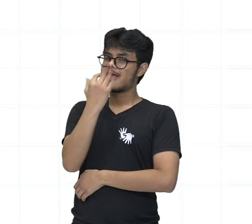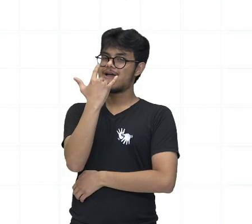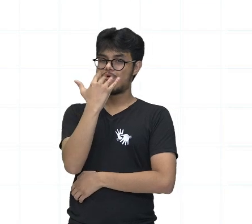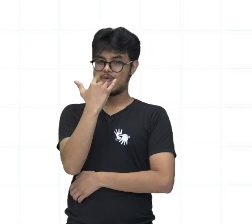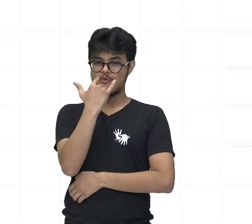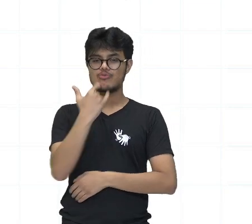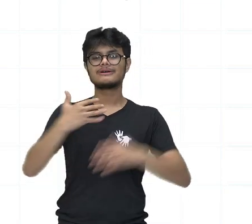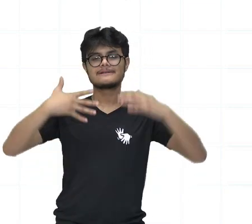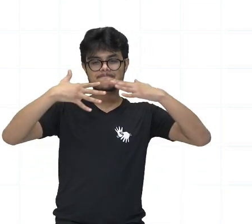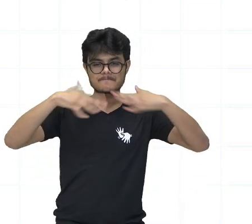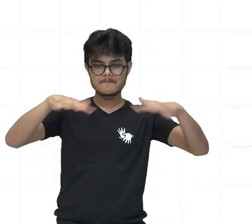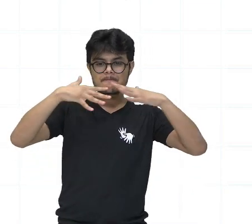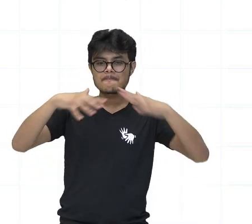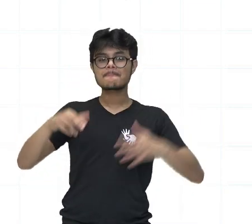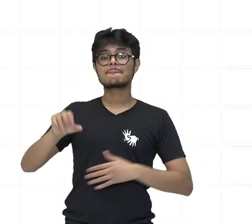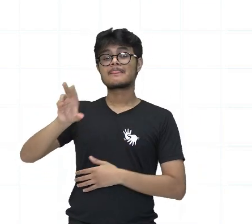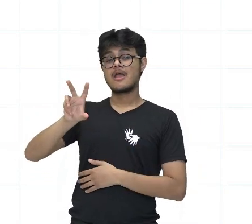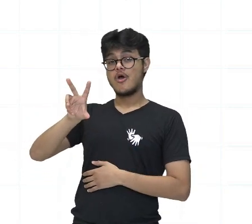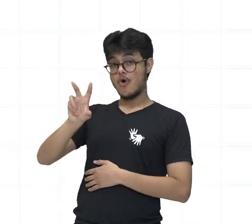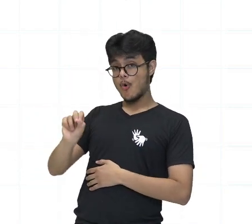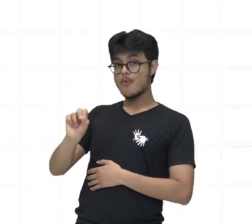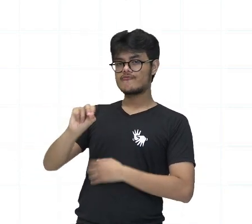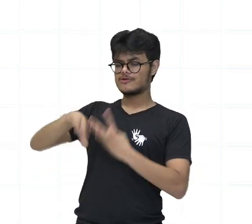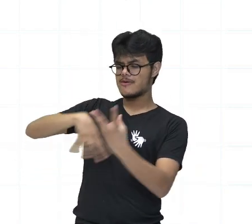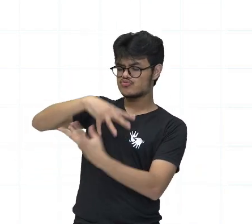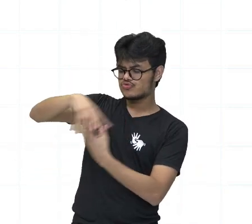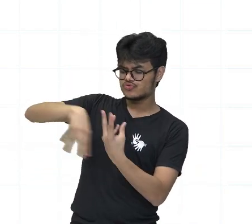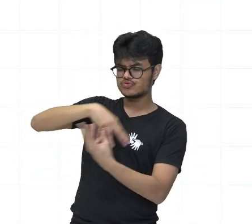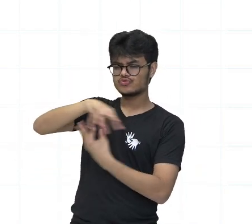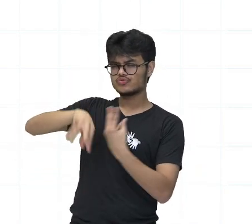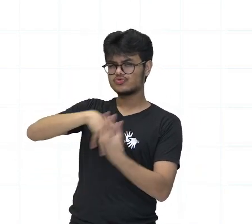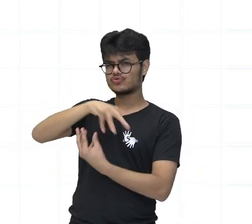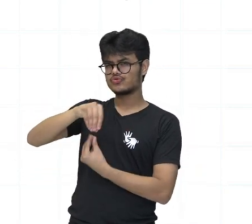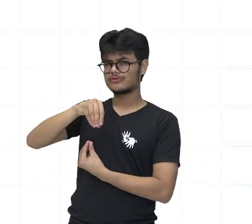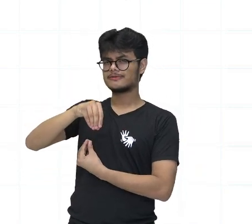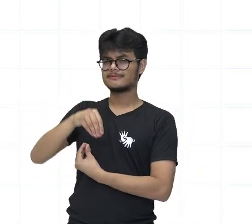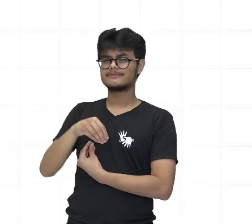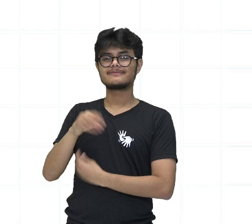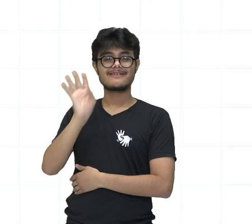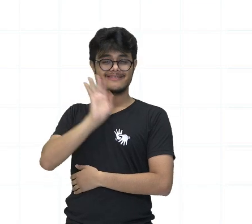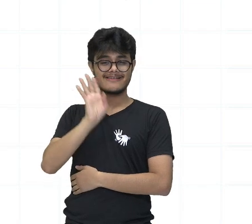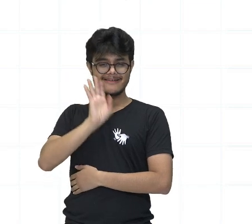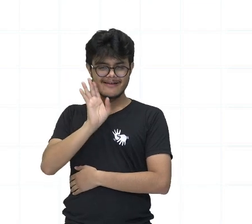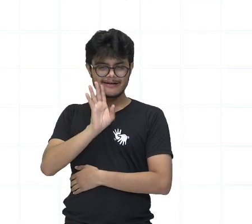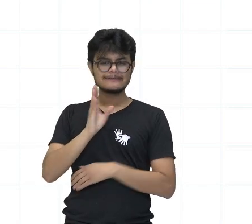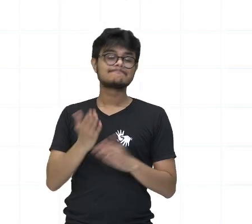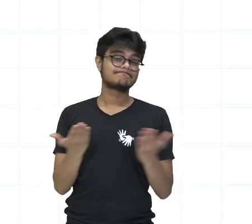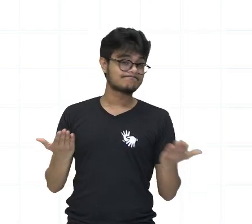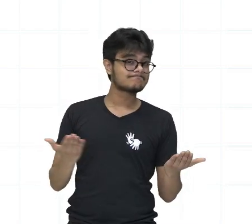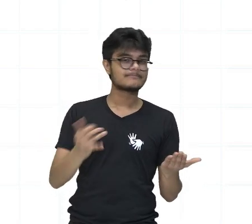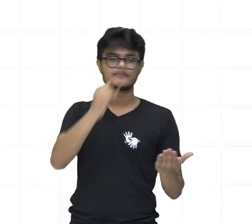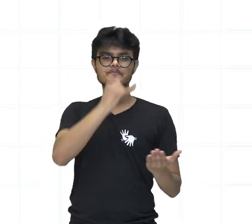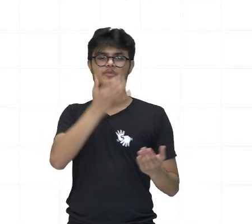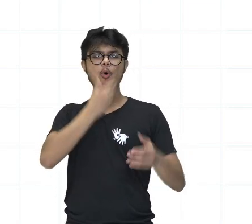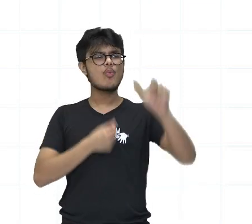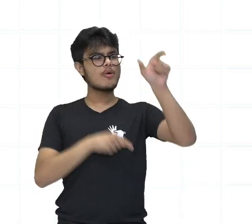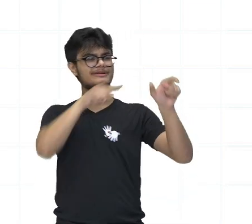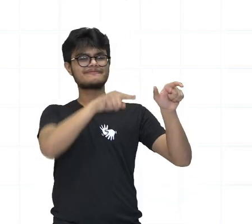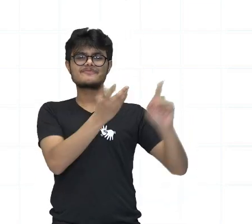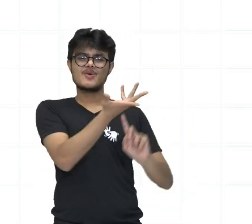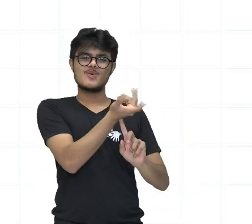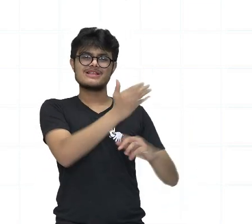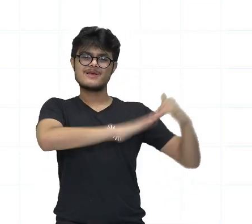naturais aglutinados com gema de ovo. Olha que interessante. Então, o artista pega o pigmento